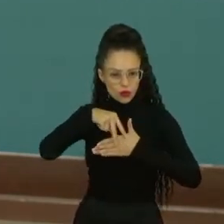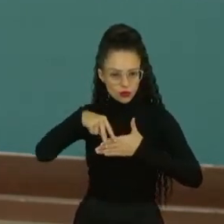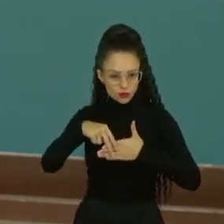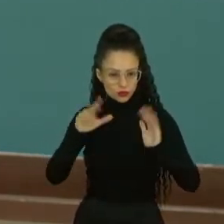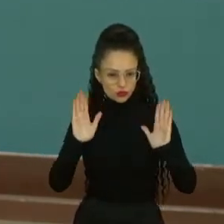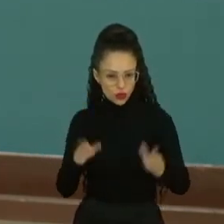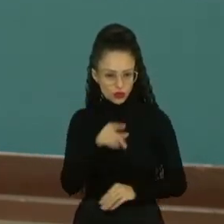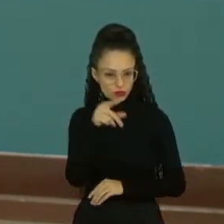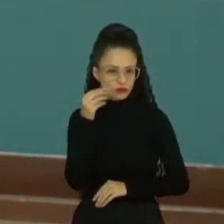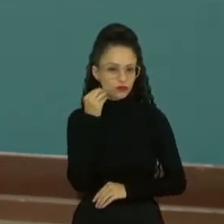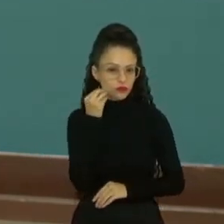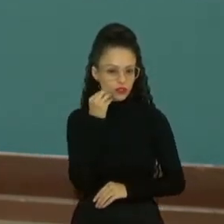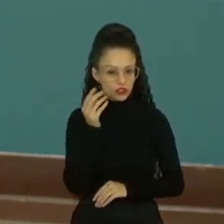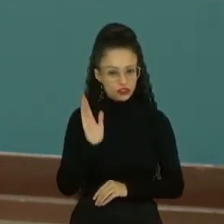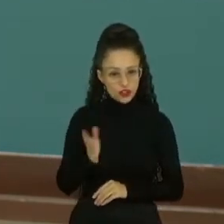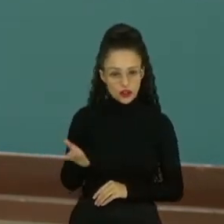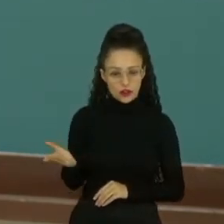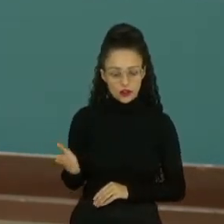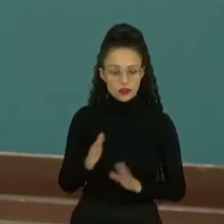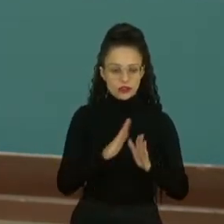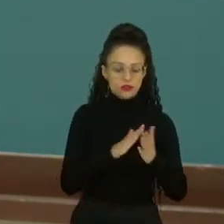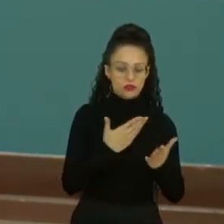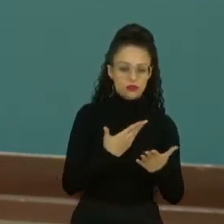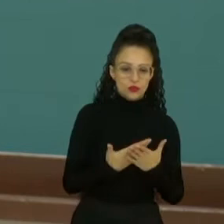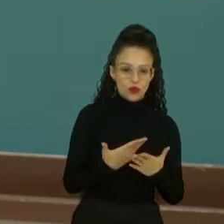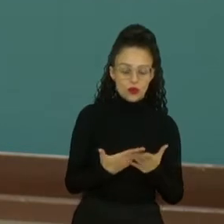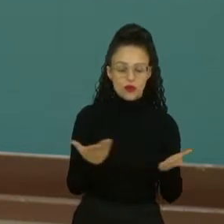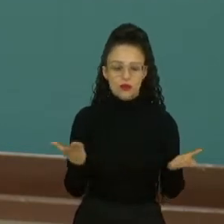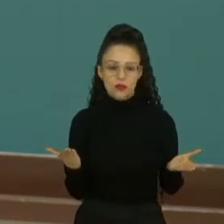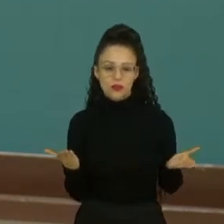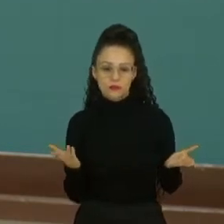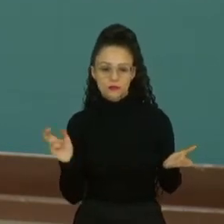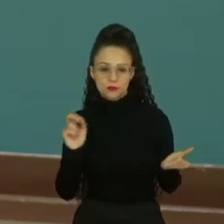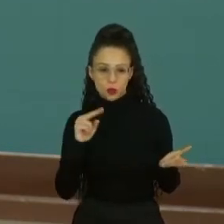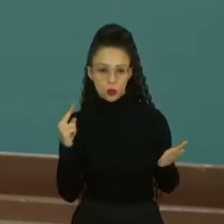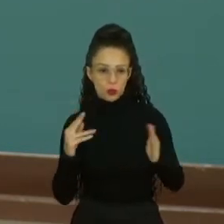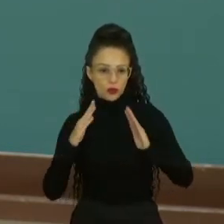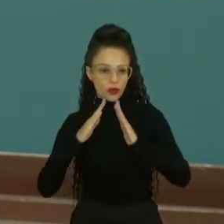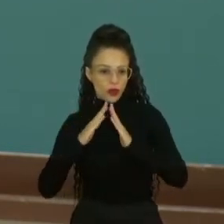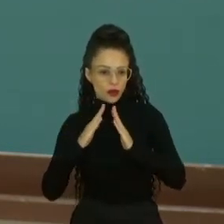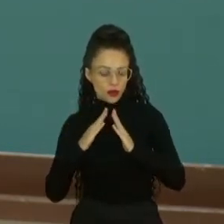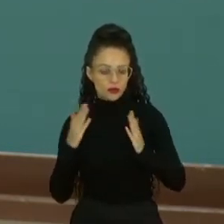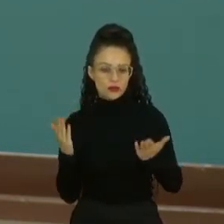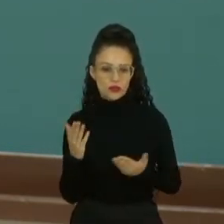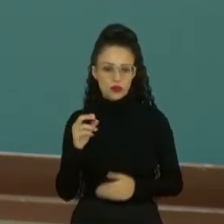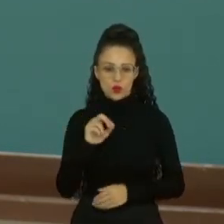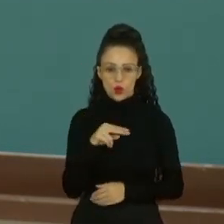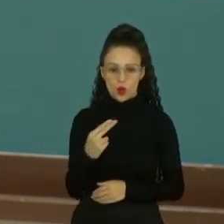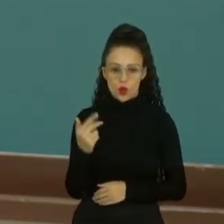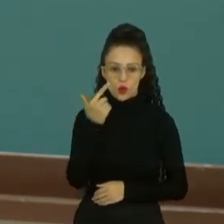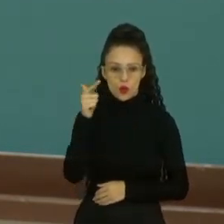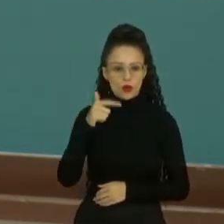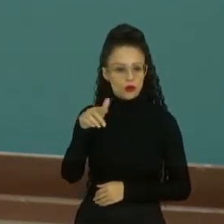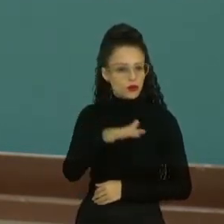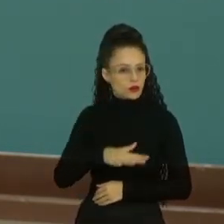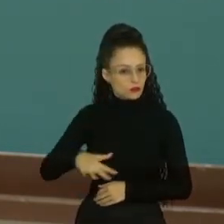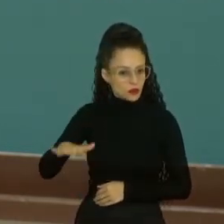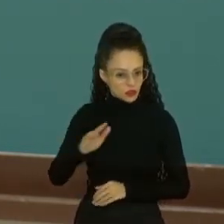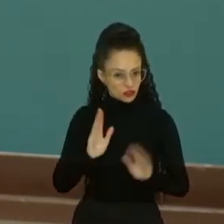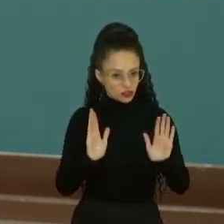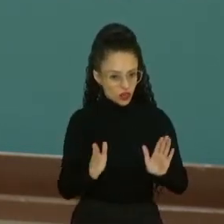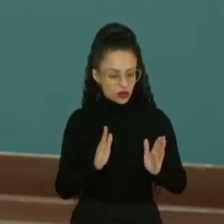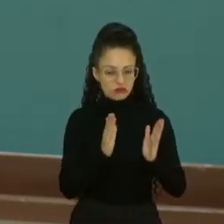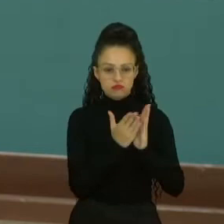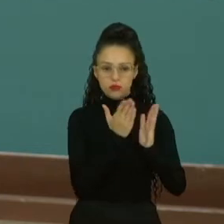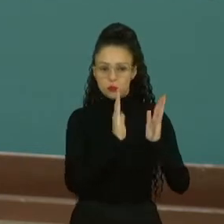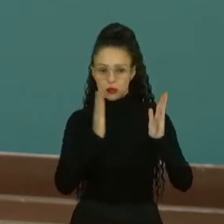oportunidade de fazer leitura, seja na escola, seja em casa, ou em algum outro ambiente, né? Numa